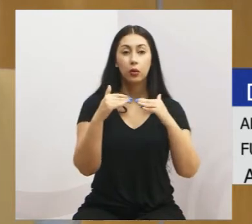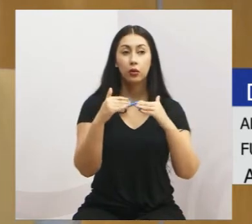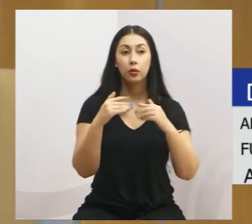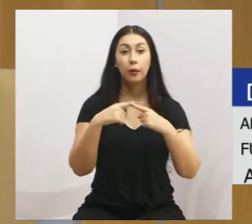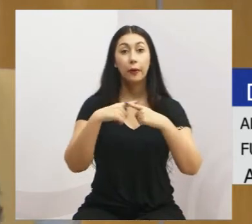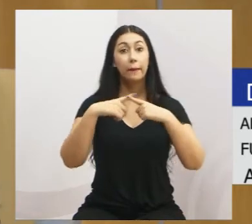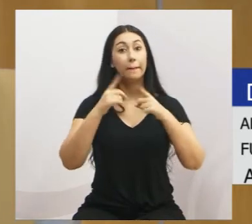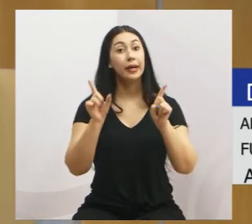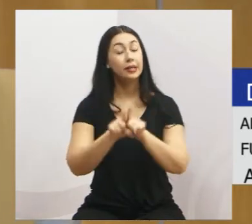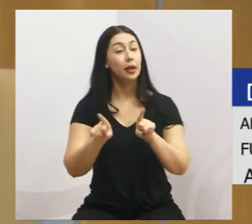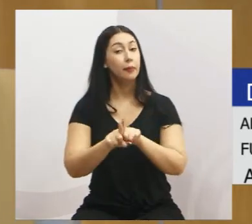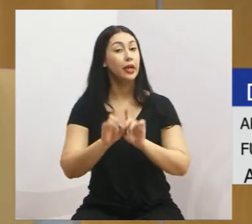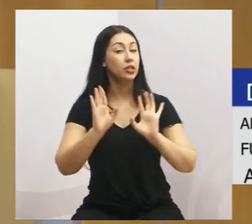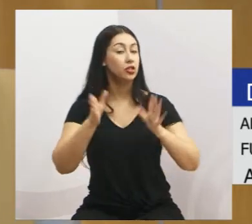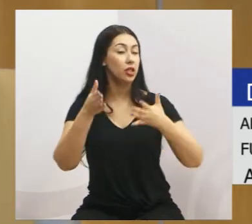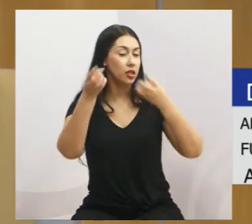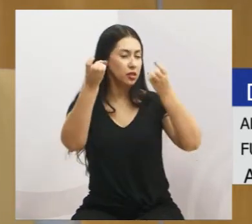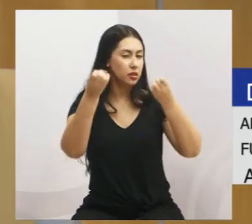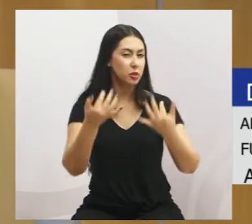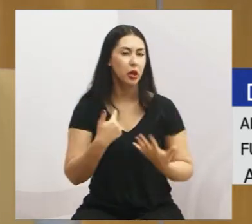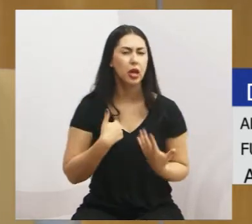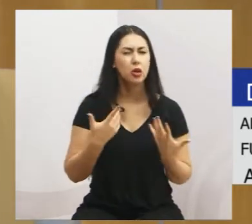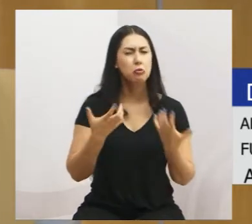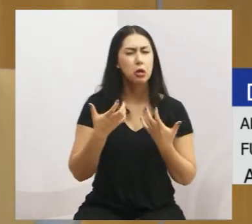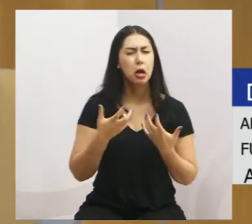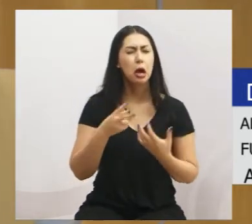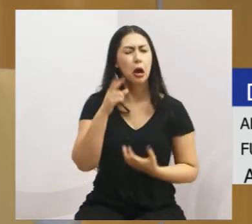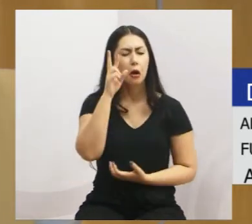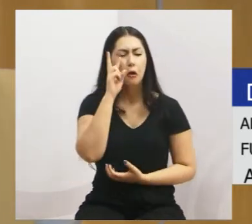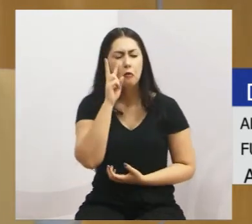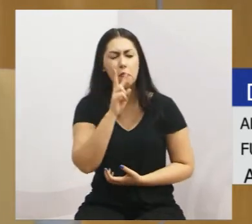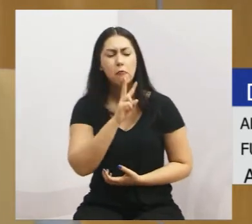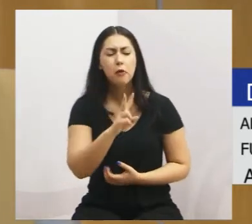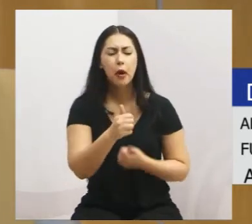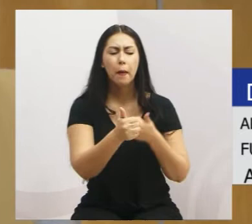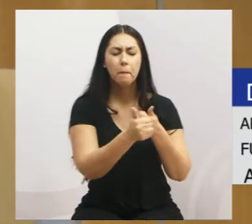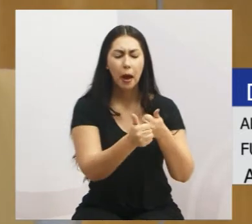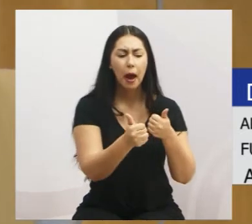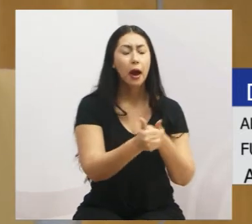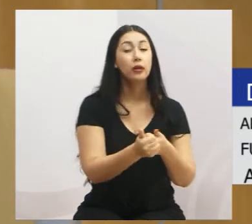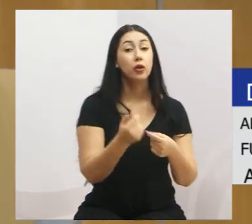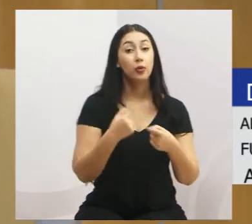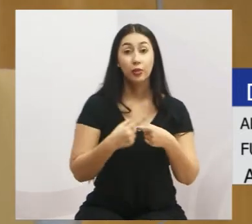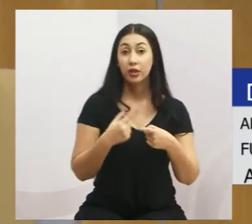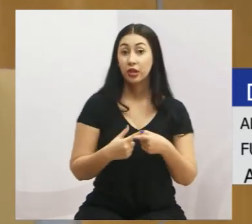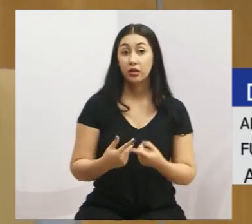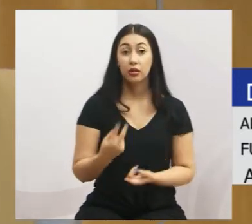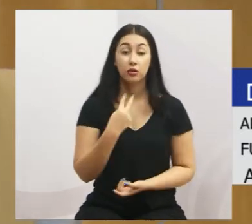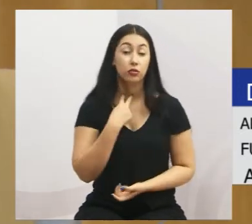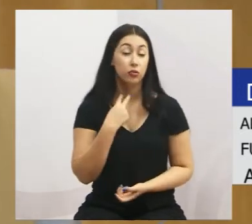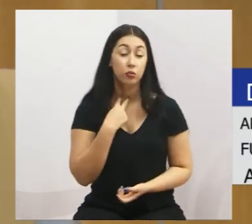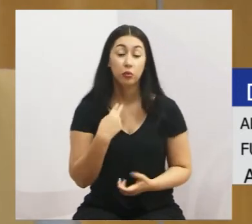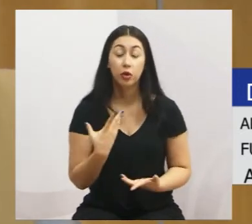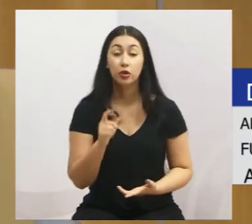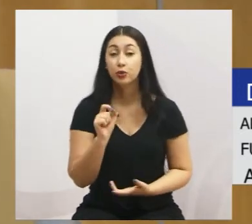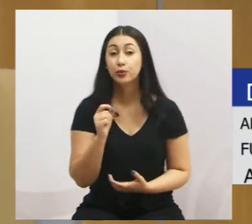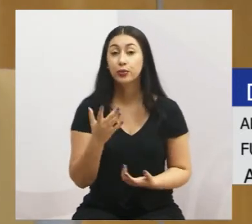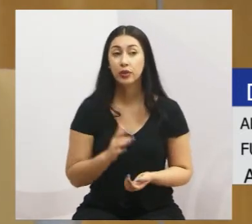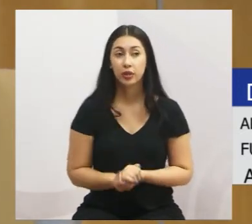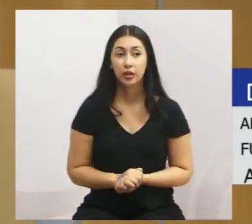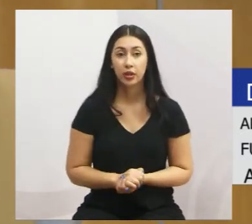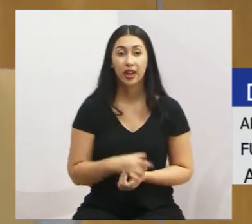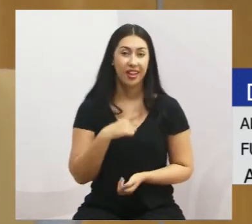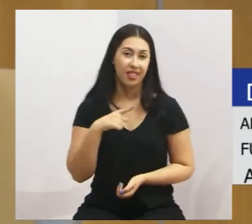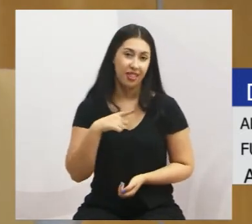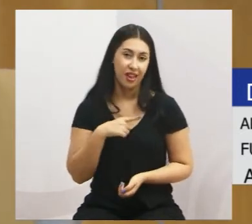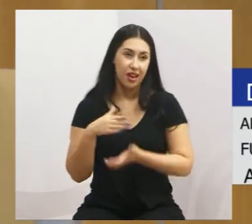mas já antecipo que quero acompanhar de perto a atuação, porque é inadmissível que a gente tenha um